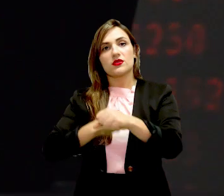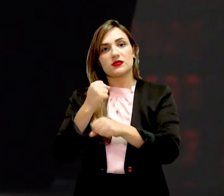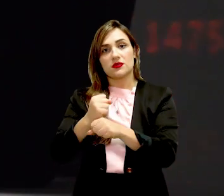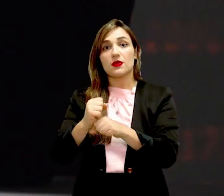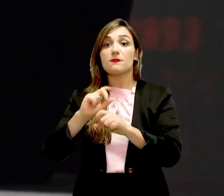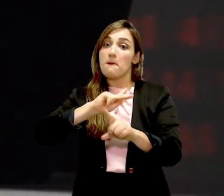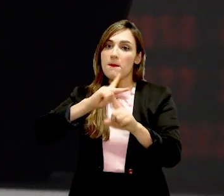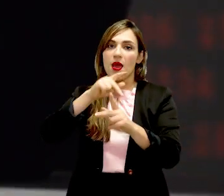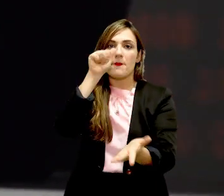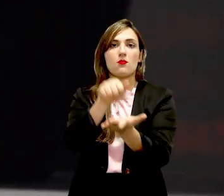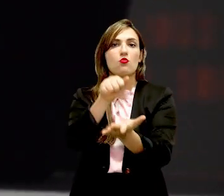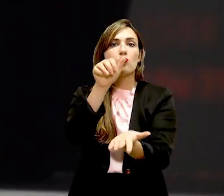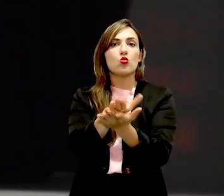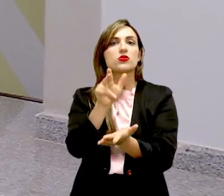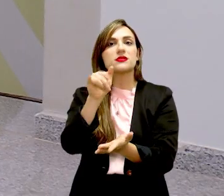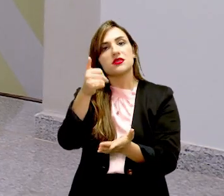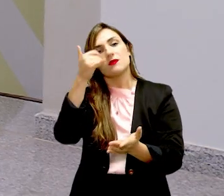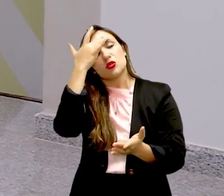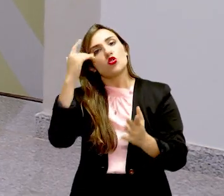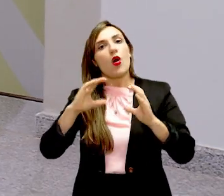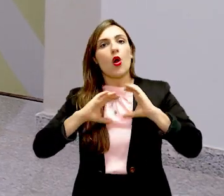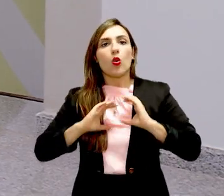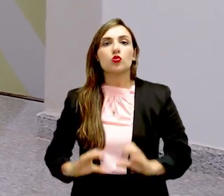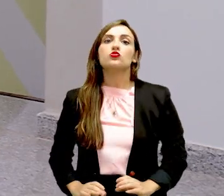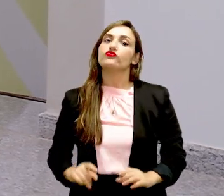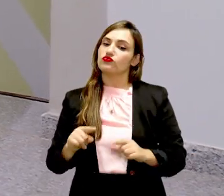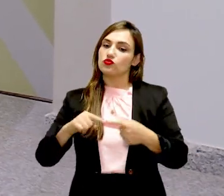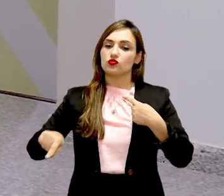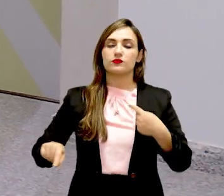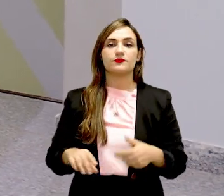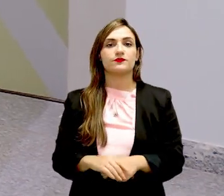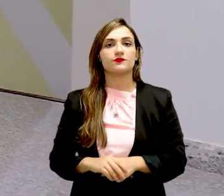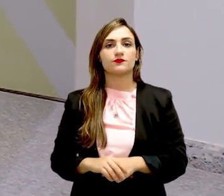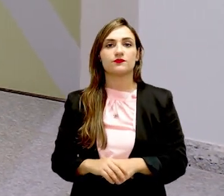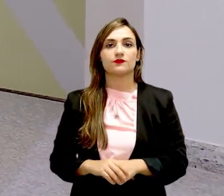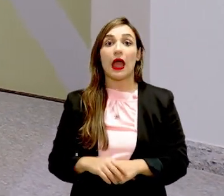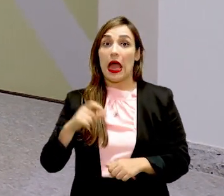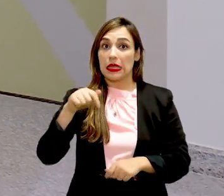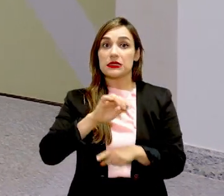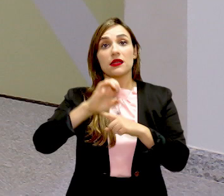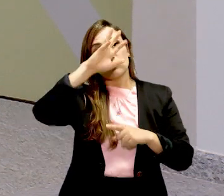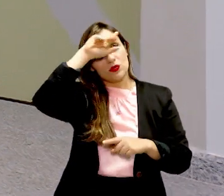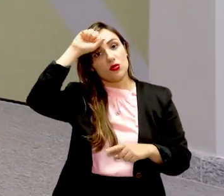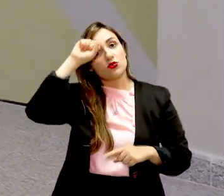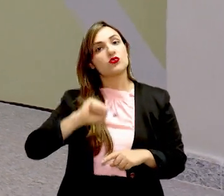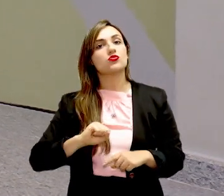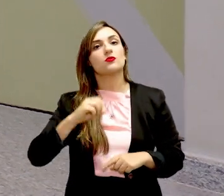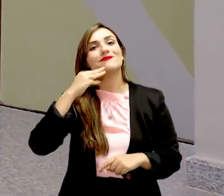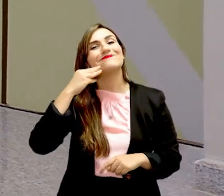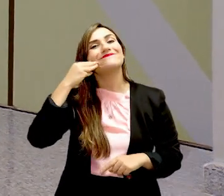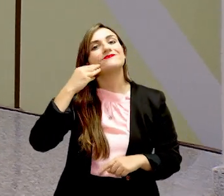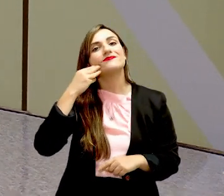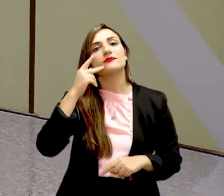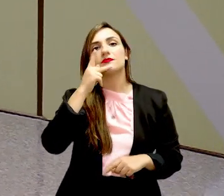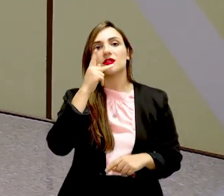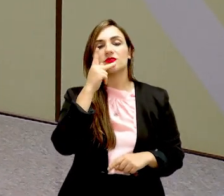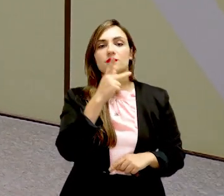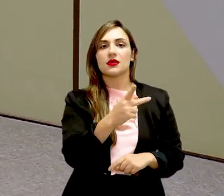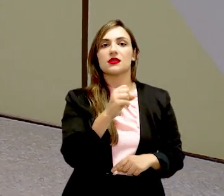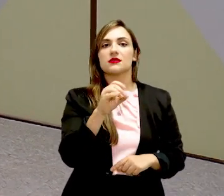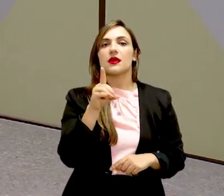multa para esse tipo de conduta. Em Mato Grosso do Sul, o projeto de lei do deputado Marçal Filho, do PSDB,